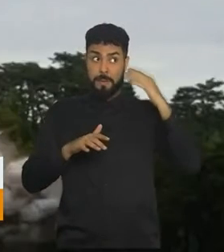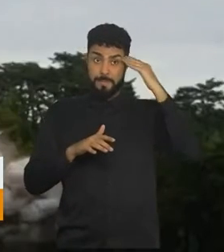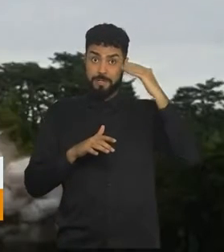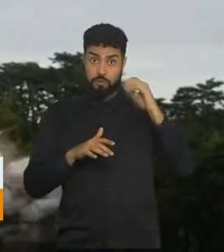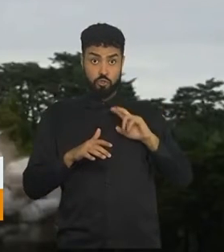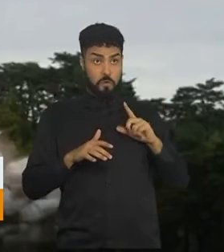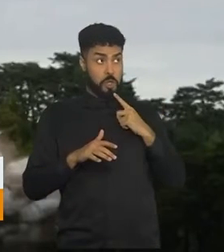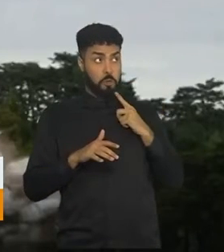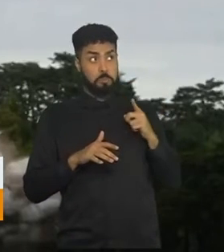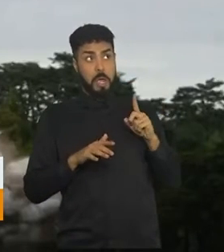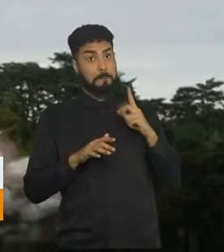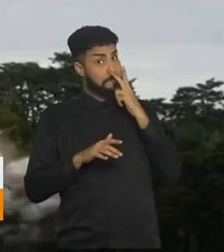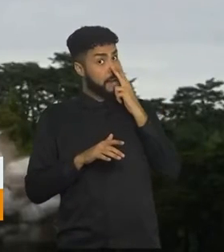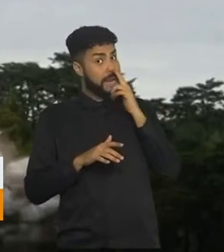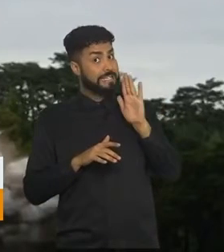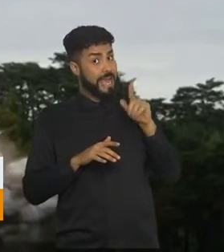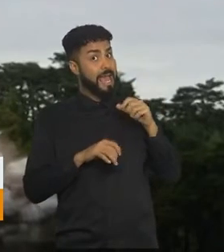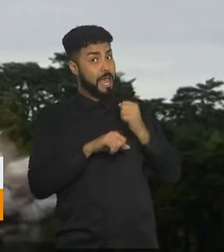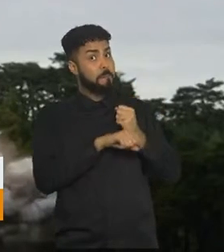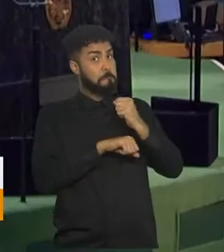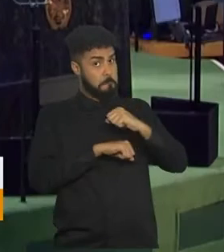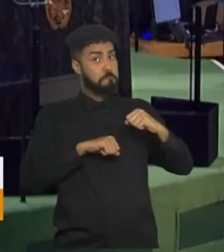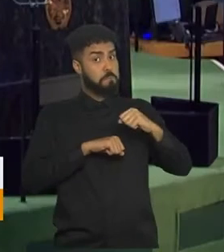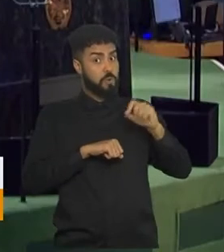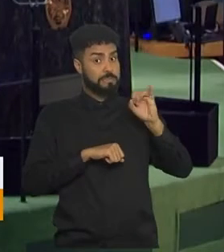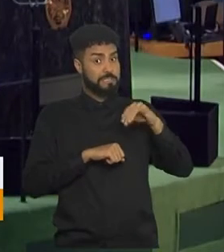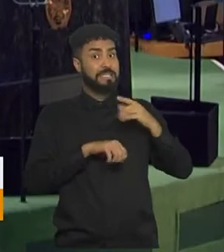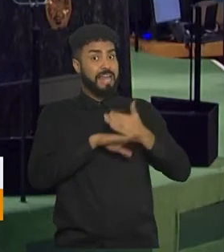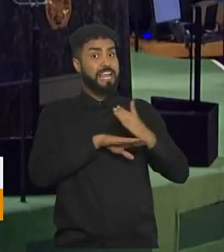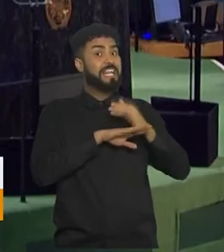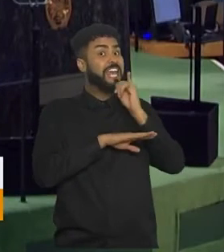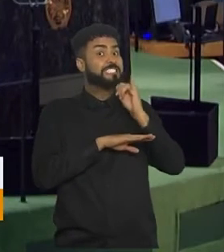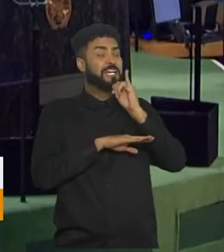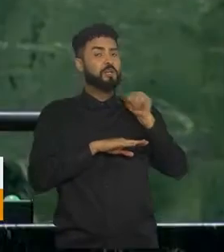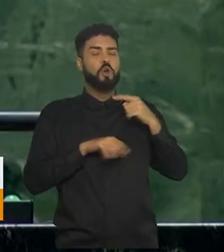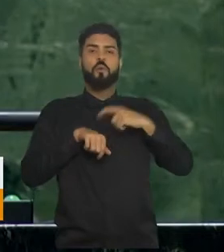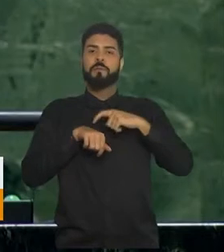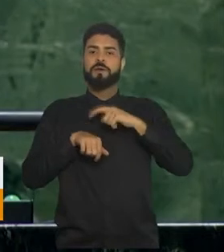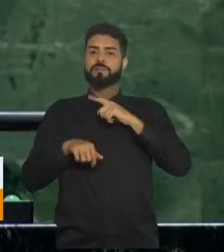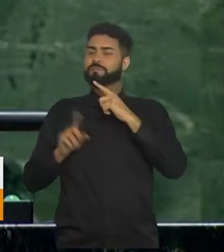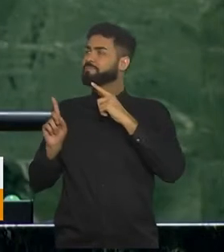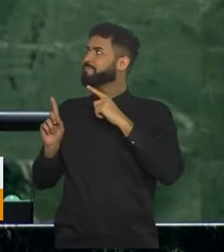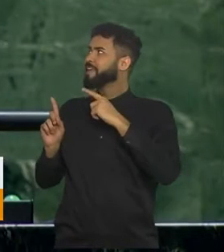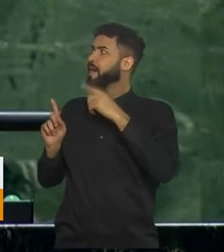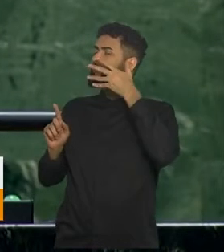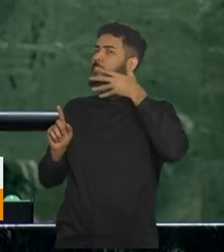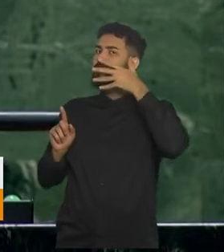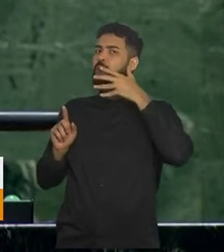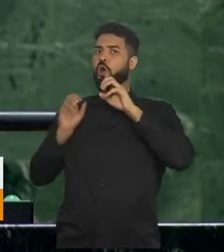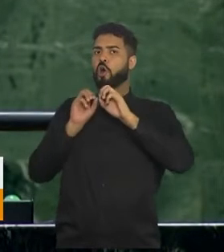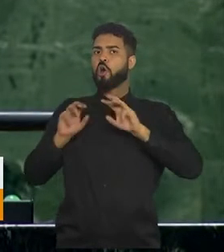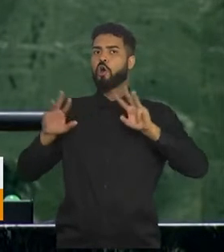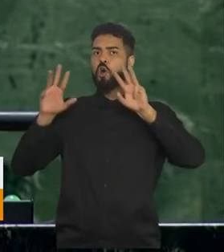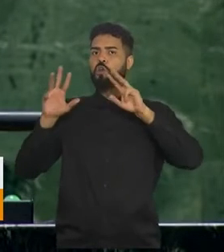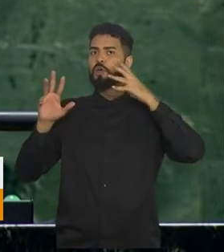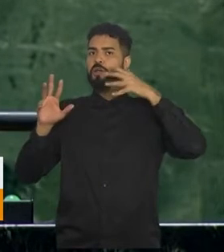do projétil não identificado aconteceu no momento em que o embaixador de Pyongyang, Kim Song, discursava na Assembleia Geral das Nações